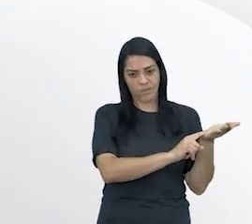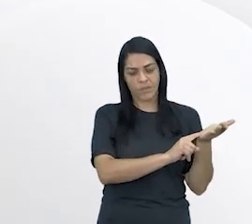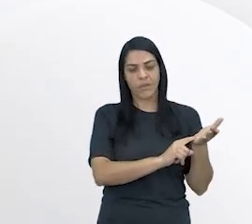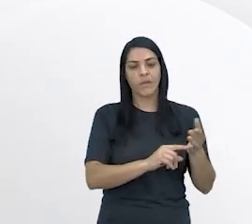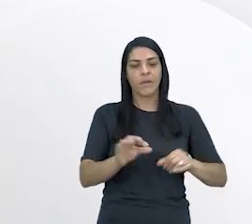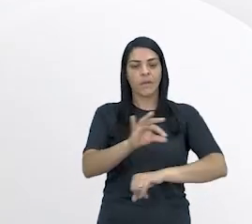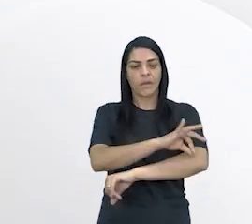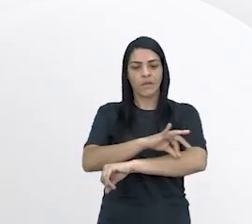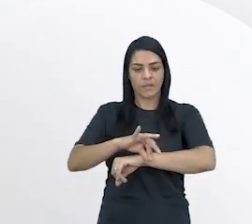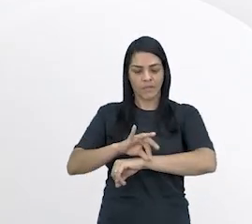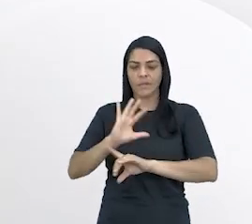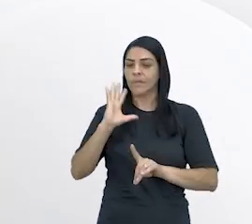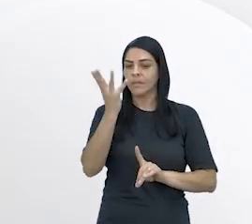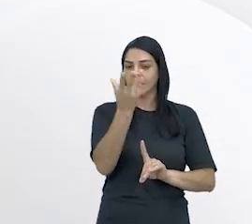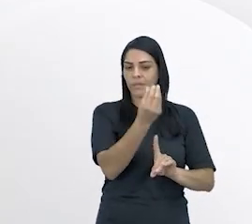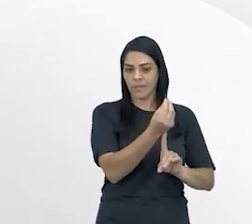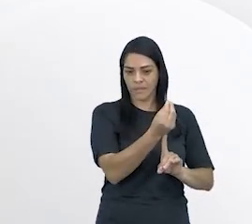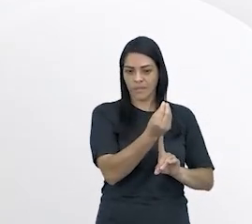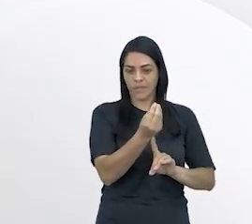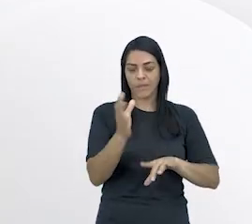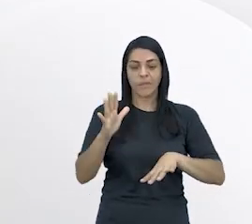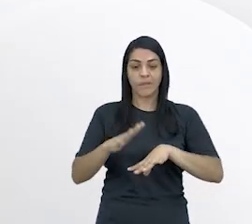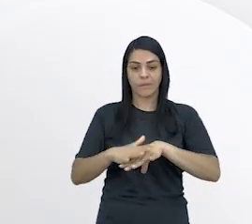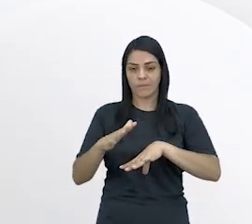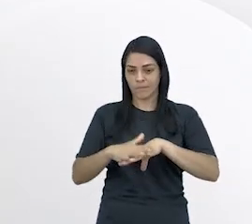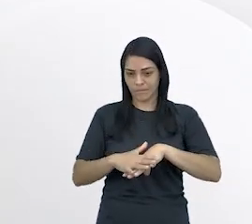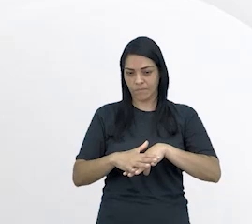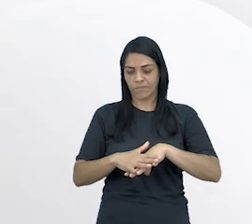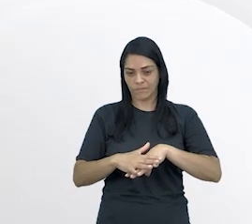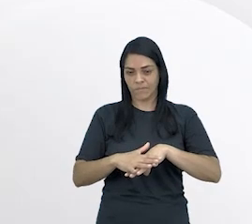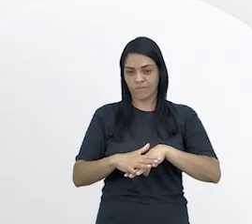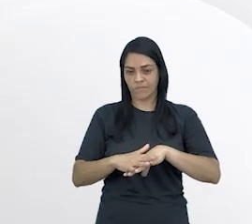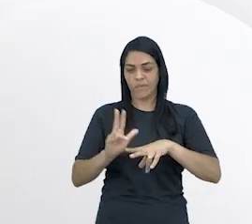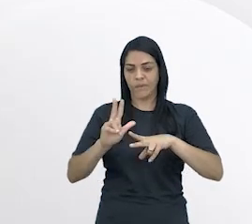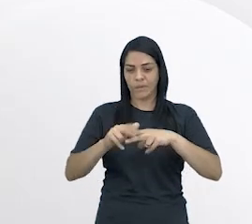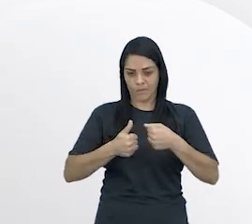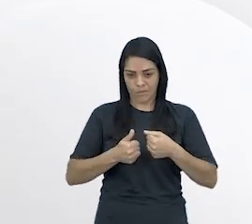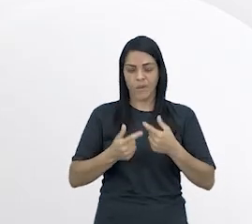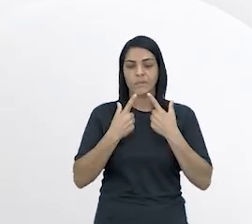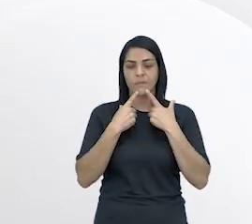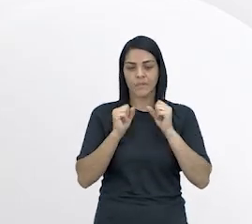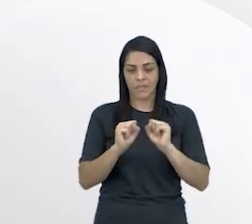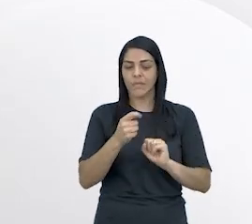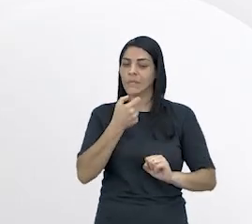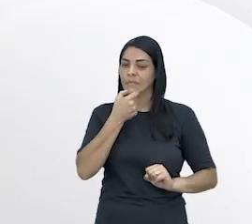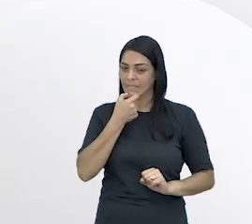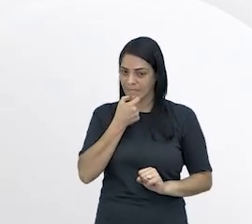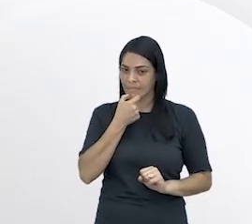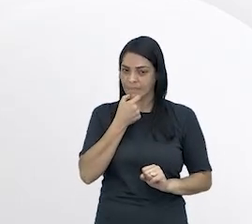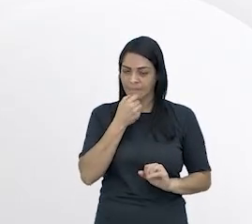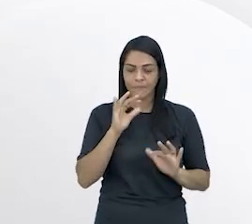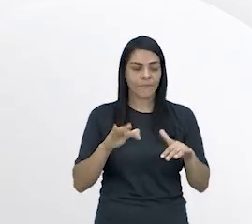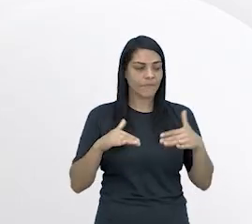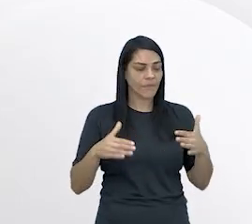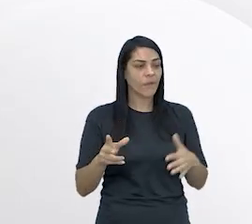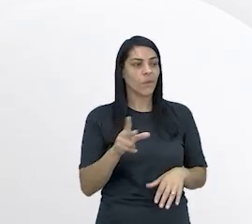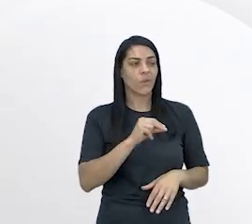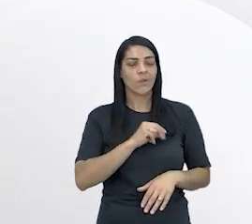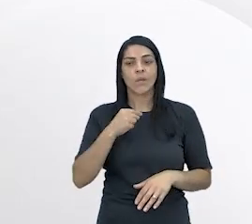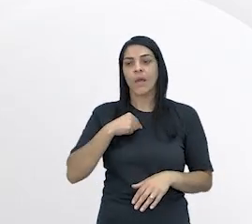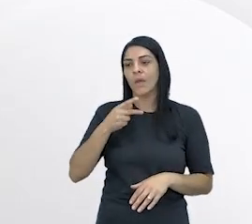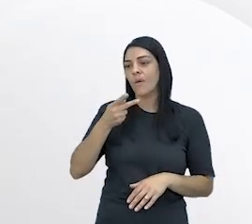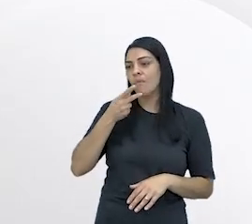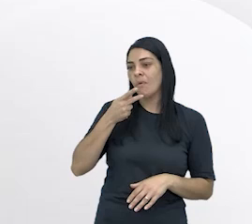engenharia, da arte e da matemática através da língua inglesa. Então, assim, nossa, eu vou falar